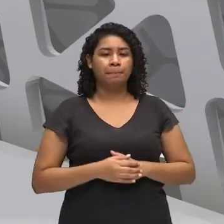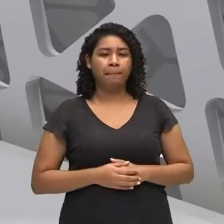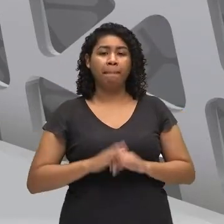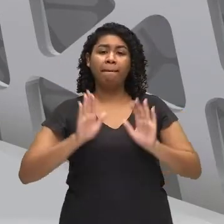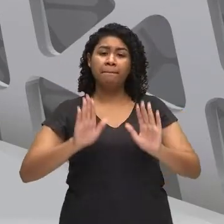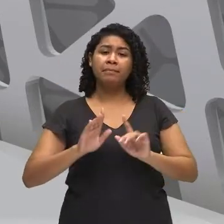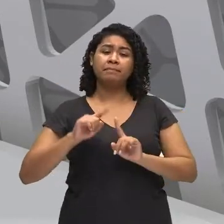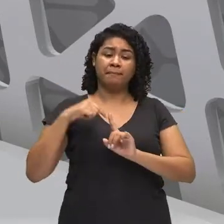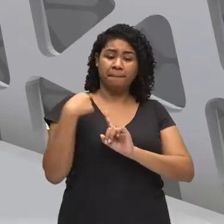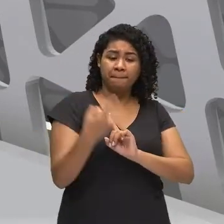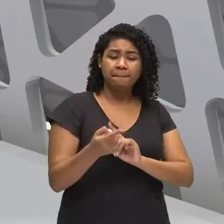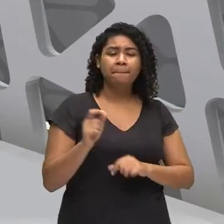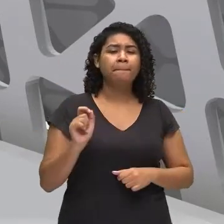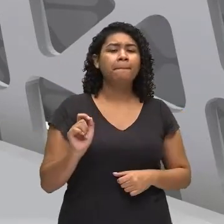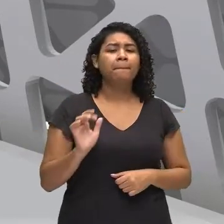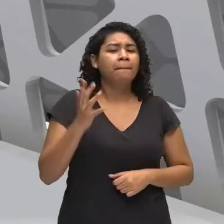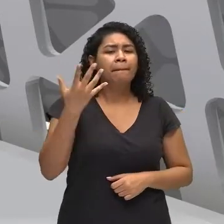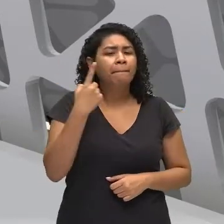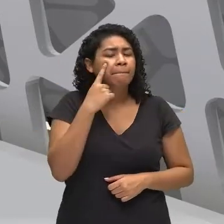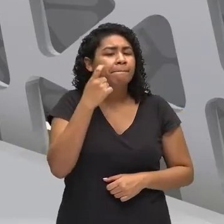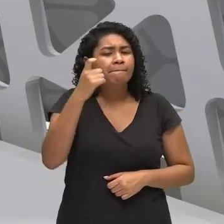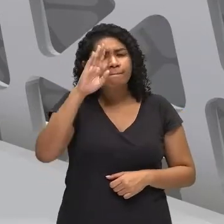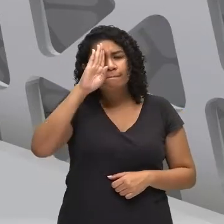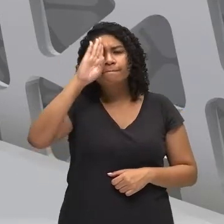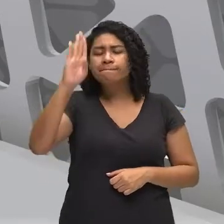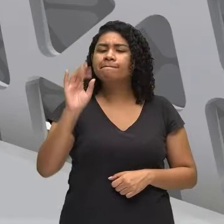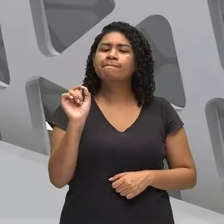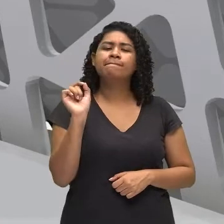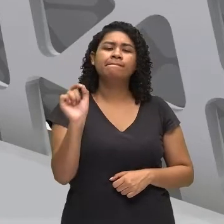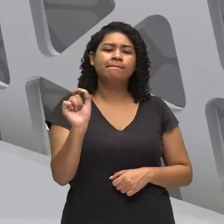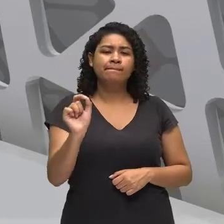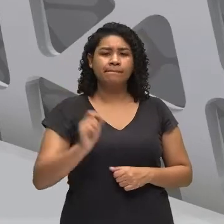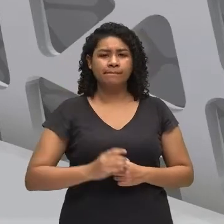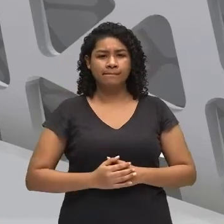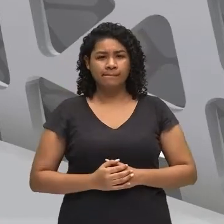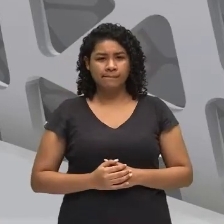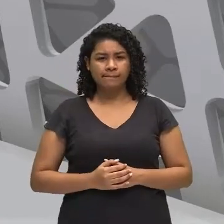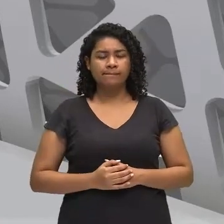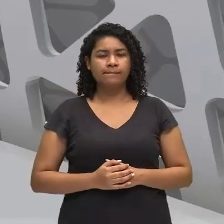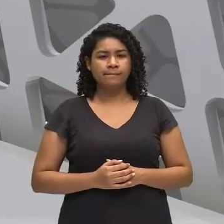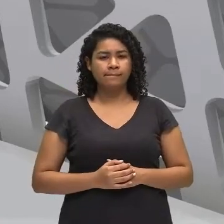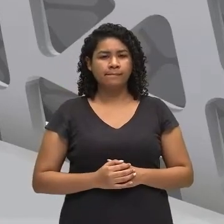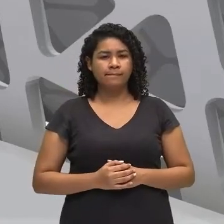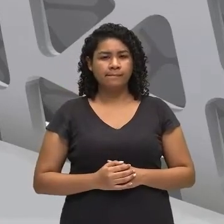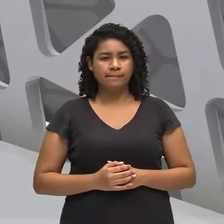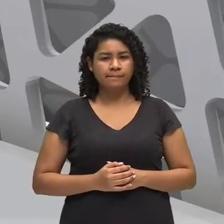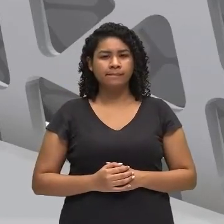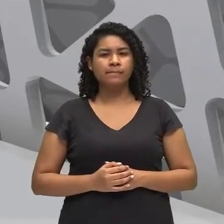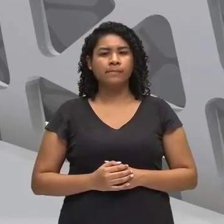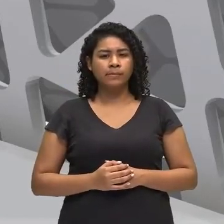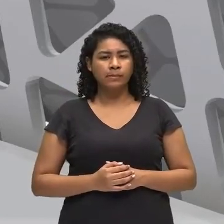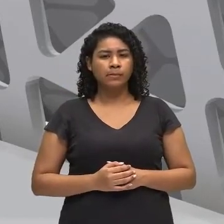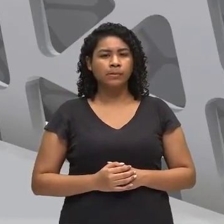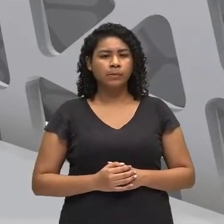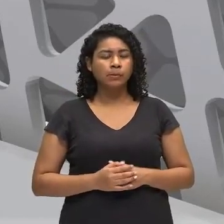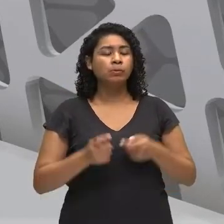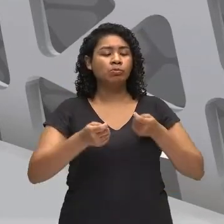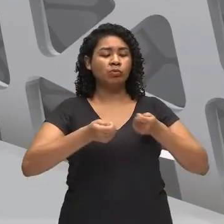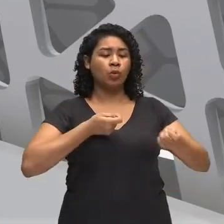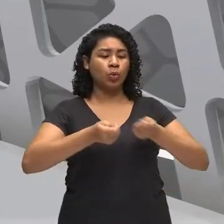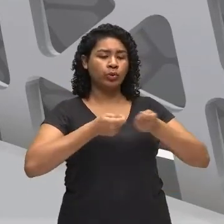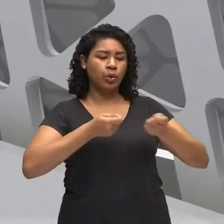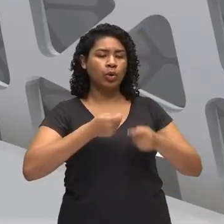das contas, o que vai interessar para a gente também dentro dessa questão toda é que, com isso, as possessões